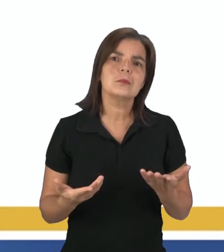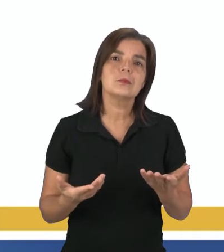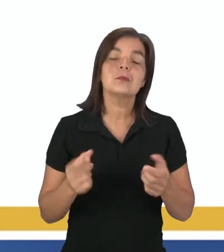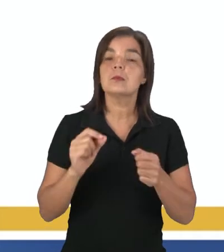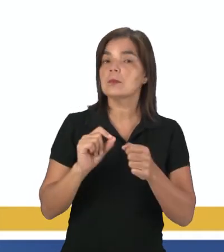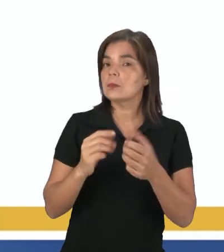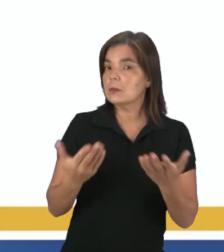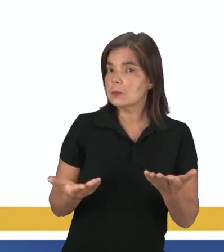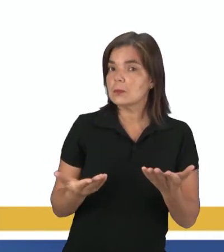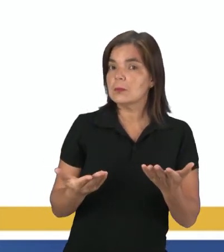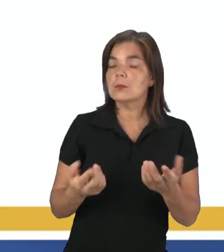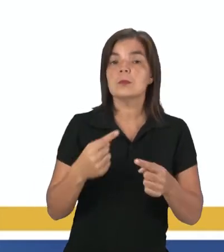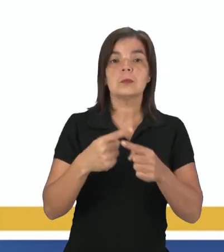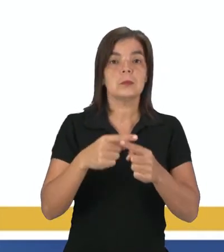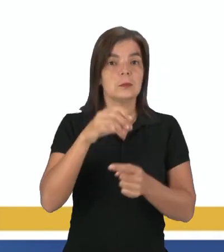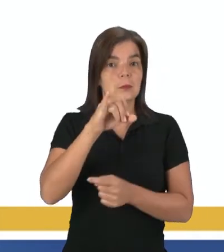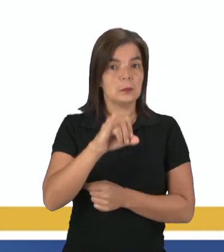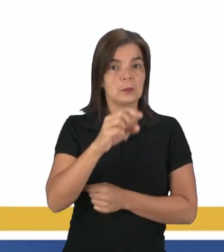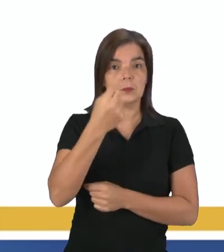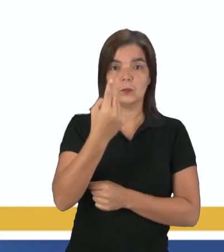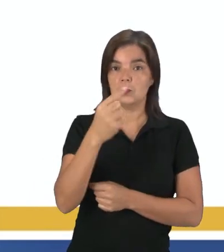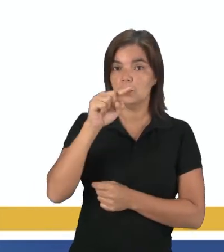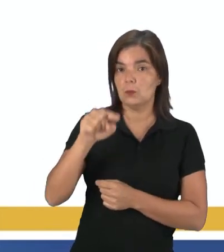gente faz isso? Porque se é